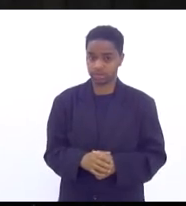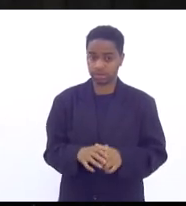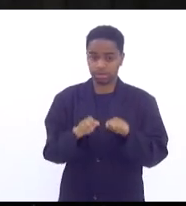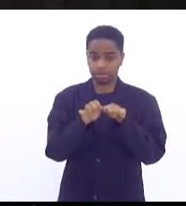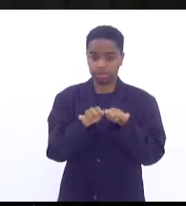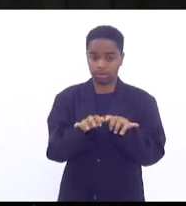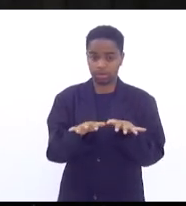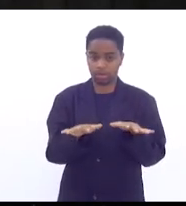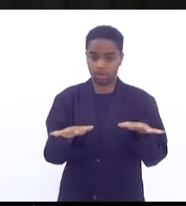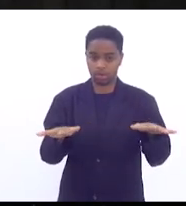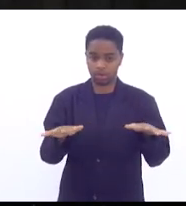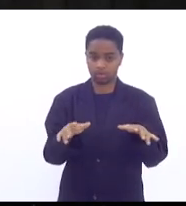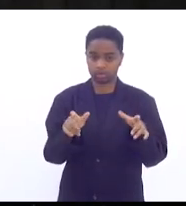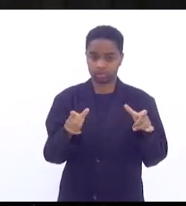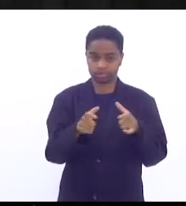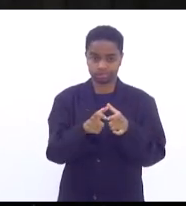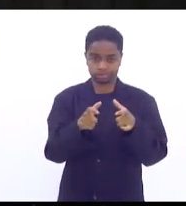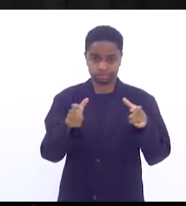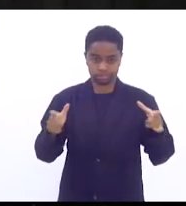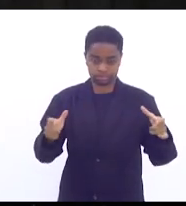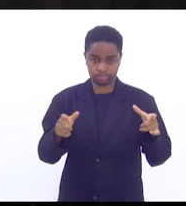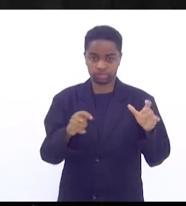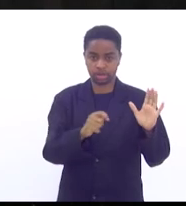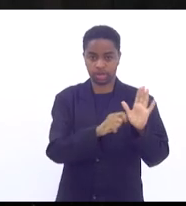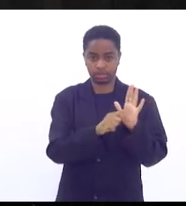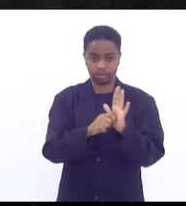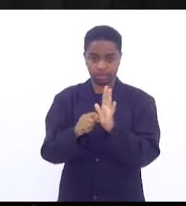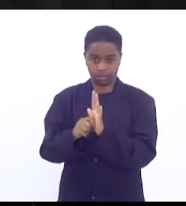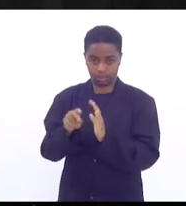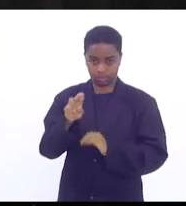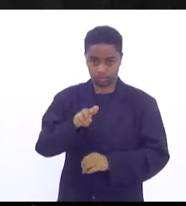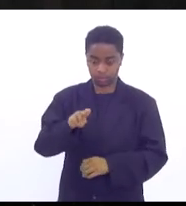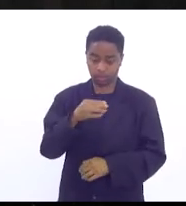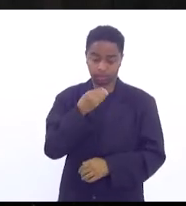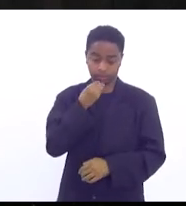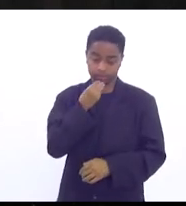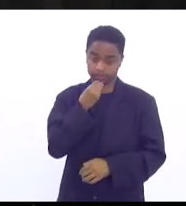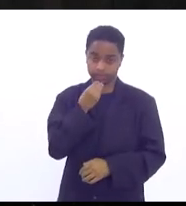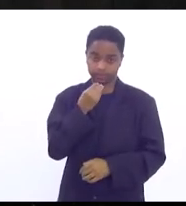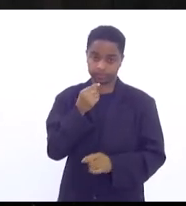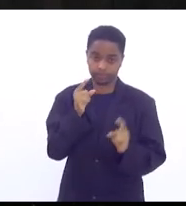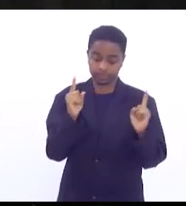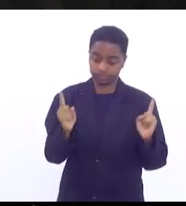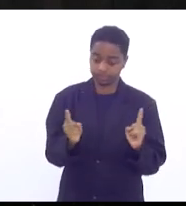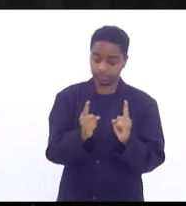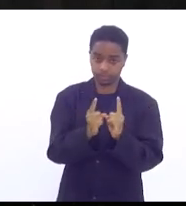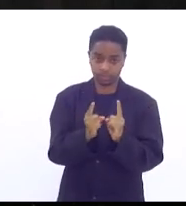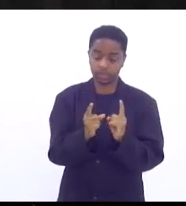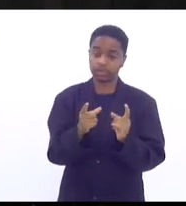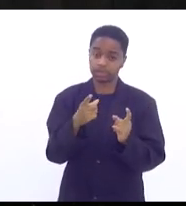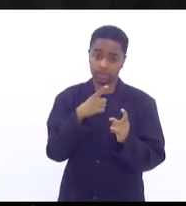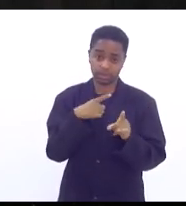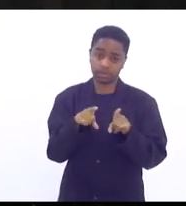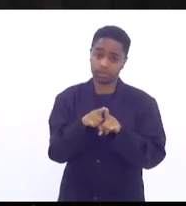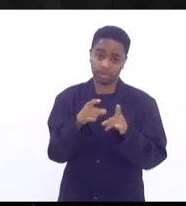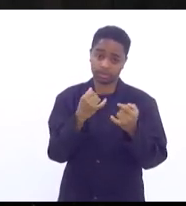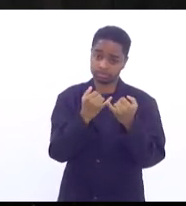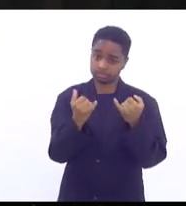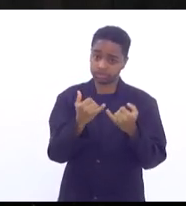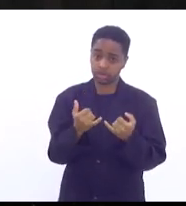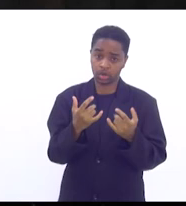etc., é óbvio que em poucos meses nós também teremos uma Cracolândia semelhante à de São